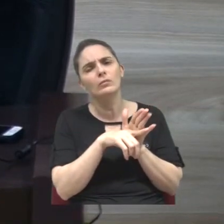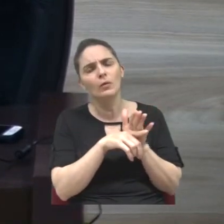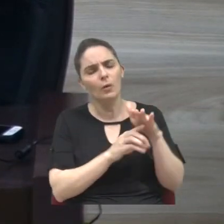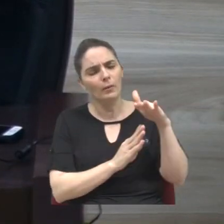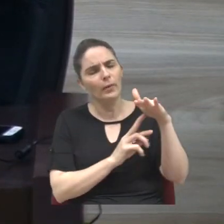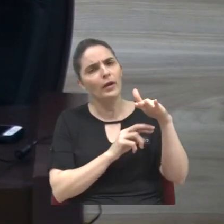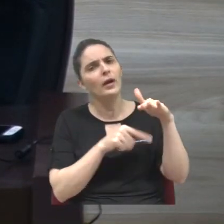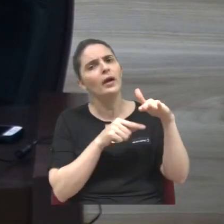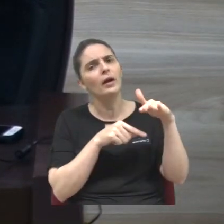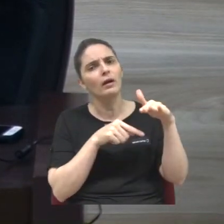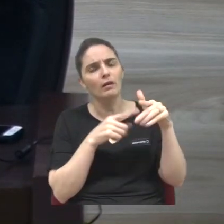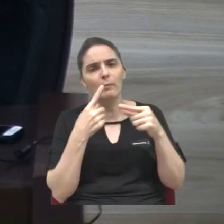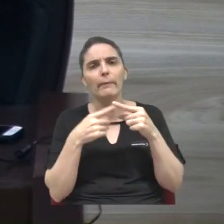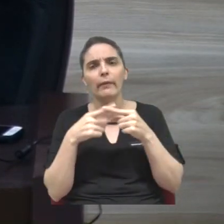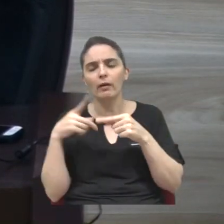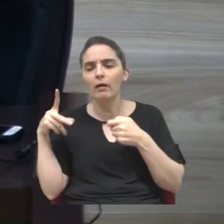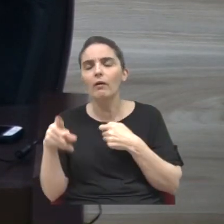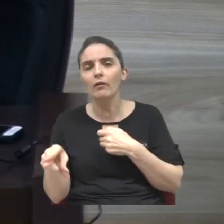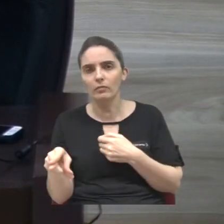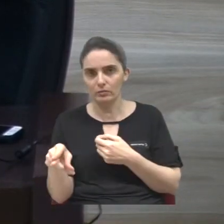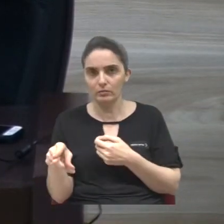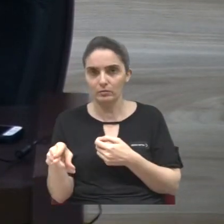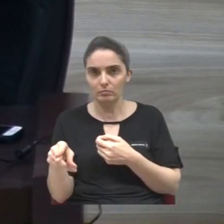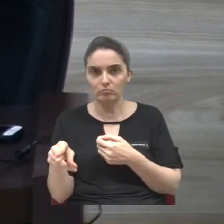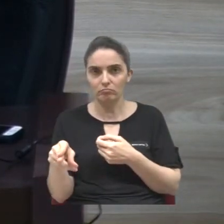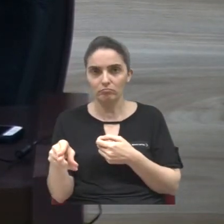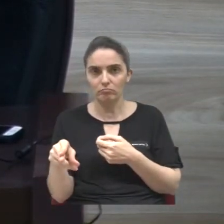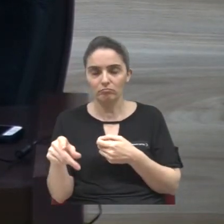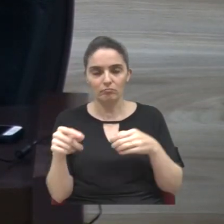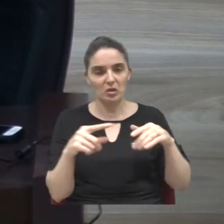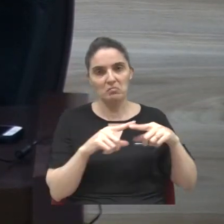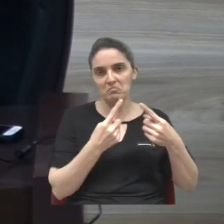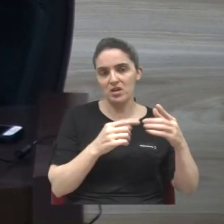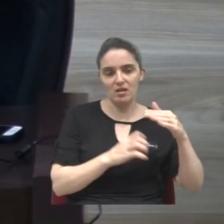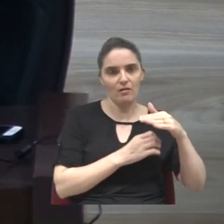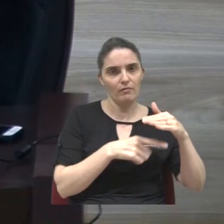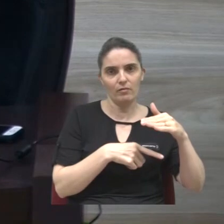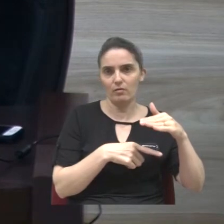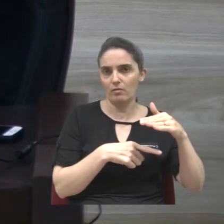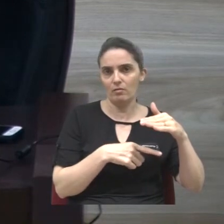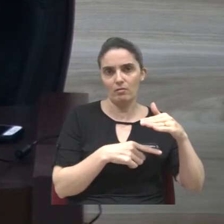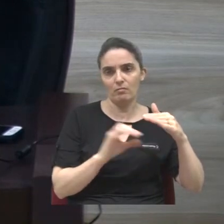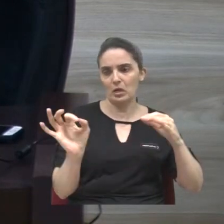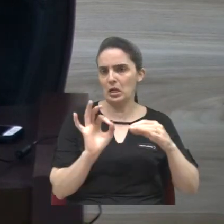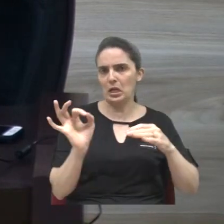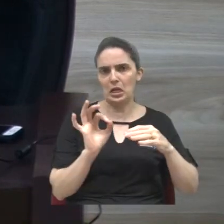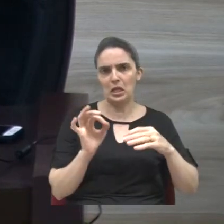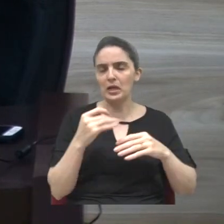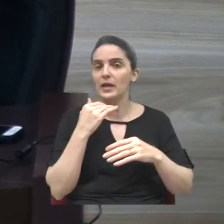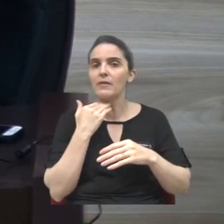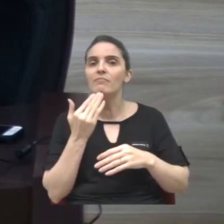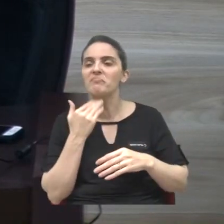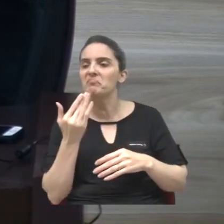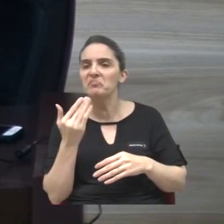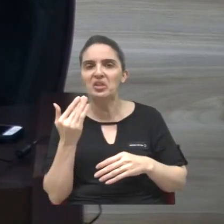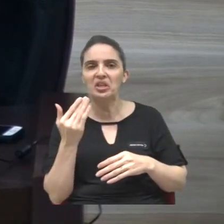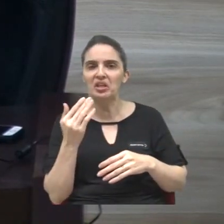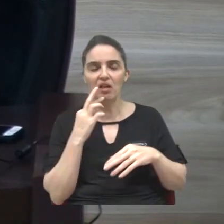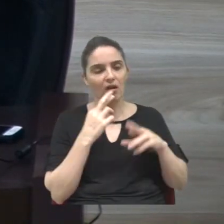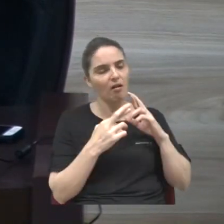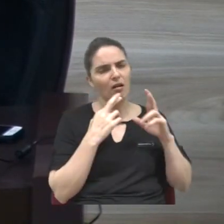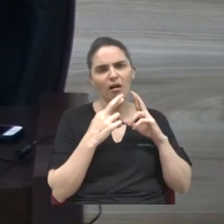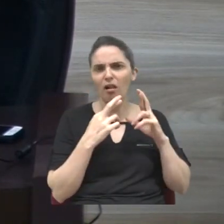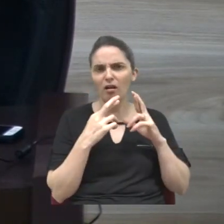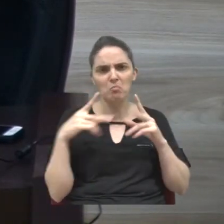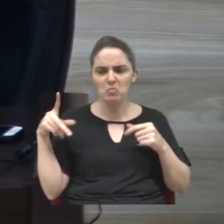norma, sendo informada que não houve nenhum registro de reclamação à ARES PCJ sobre corte de fornecimento nos